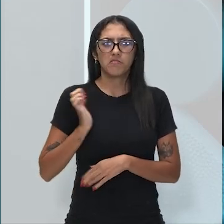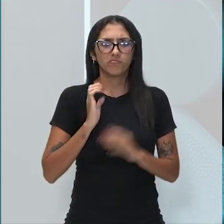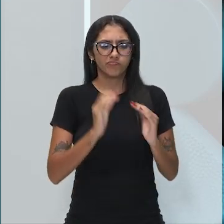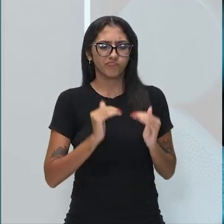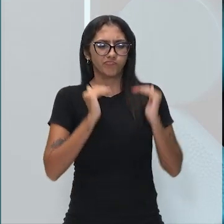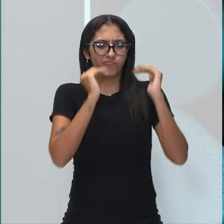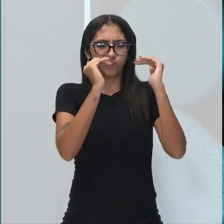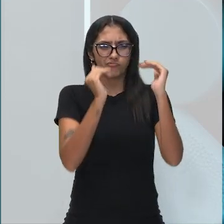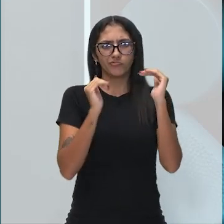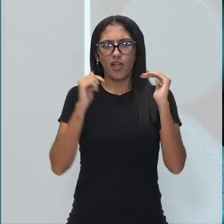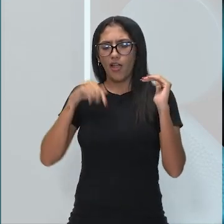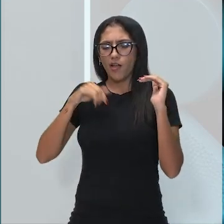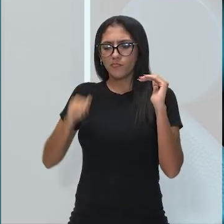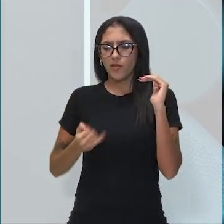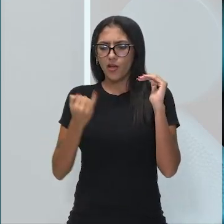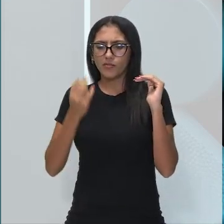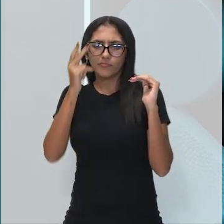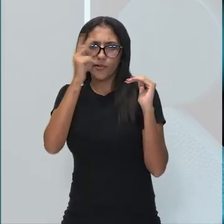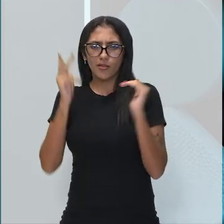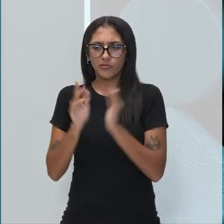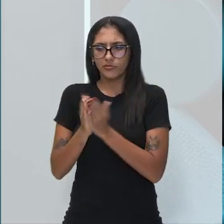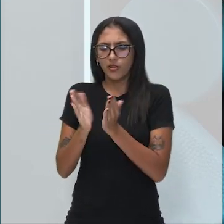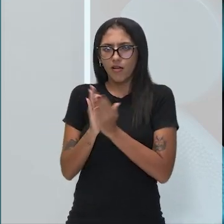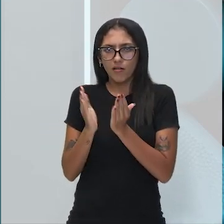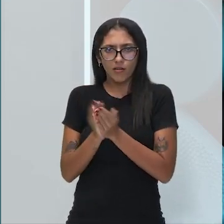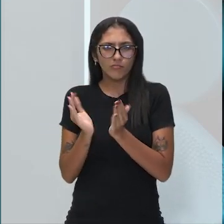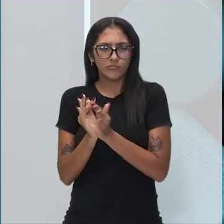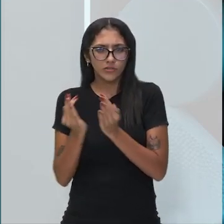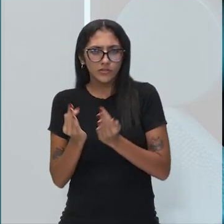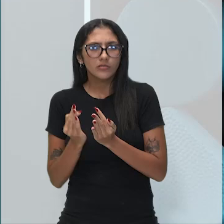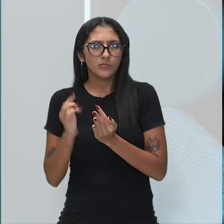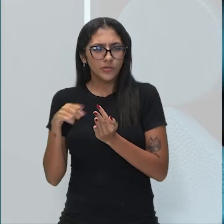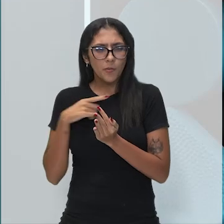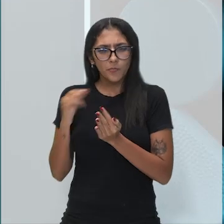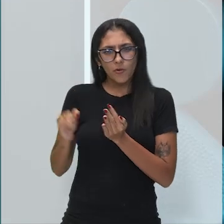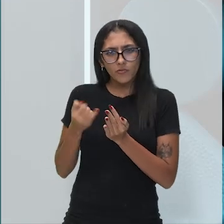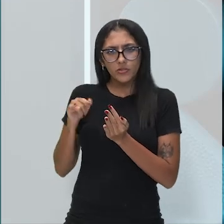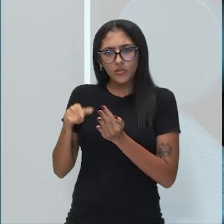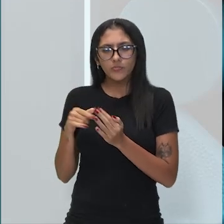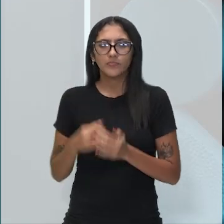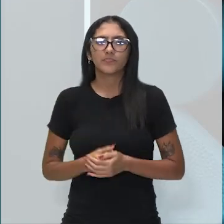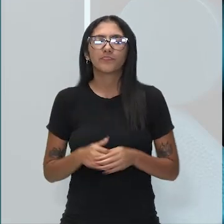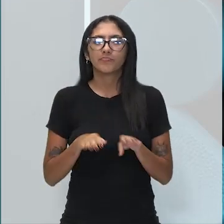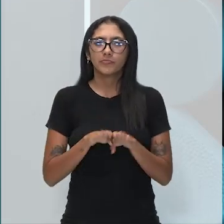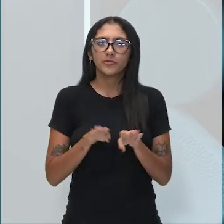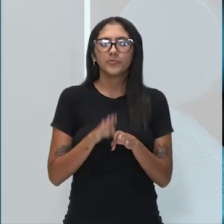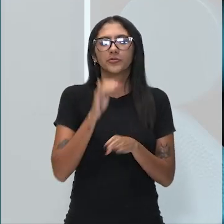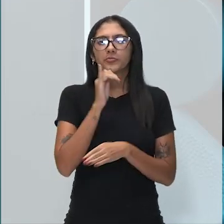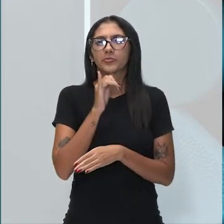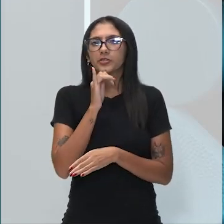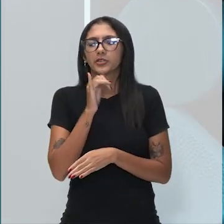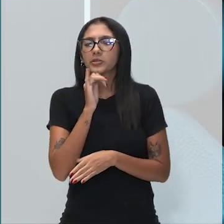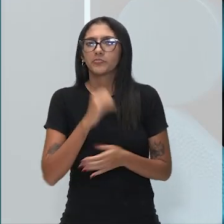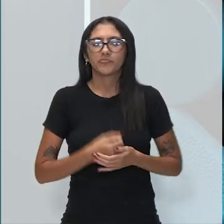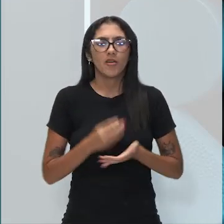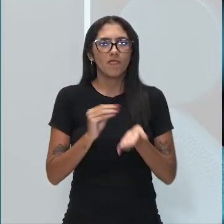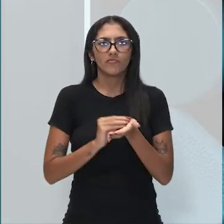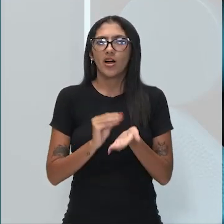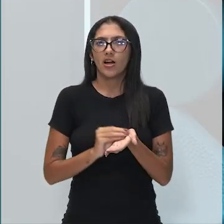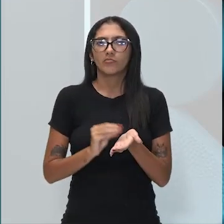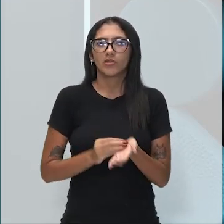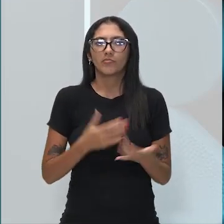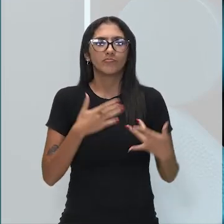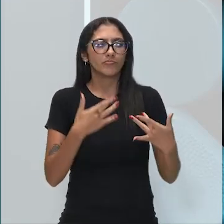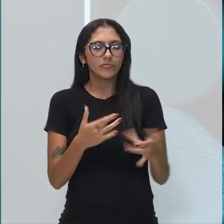também vai estar presente aí nesse percurso que eles vão fazer, e até do próprio egoísmo humano, certo? De pessoas ali